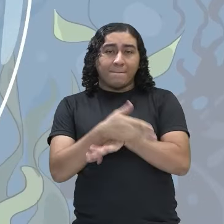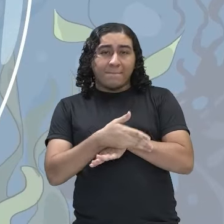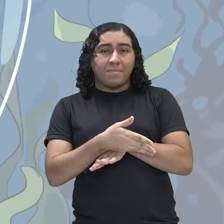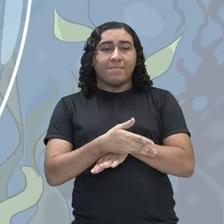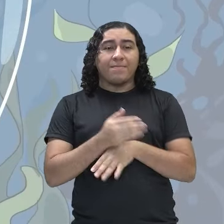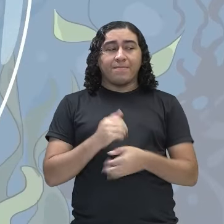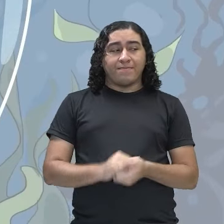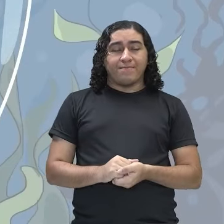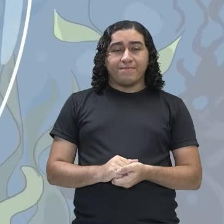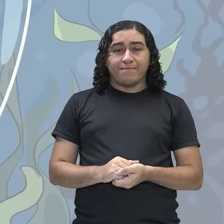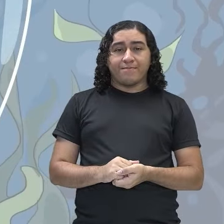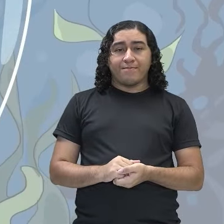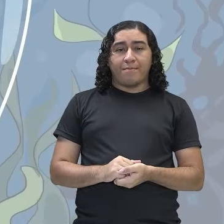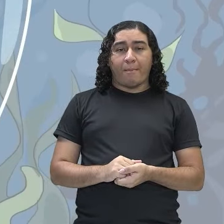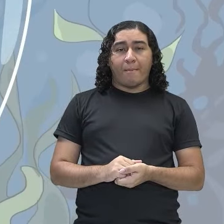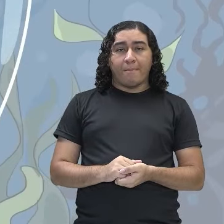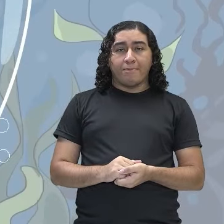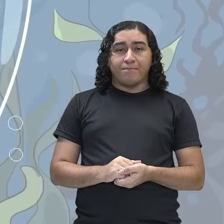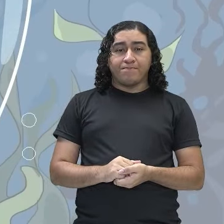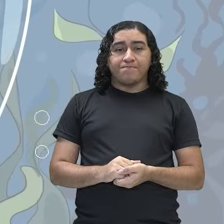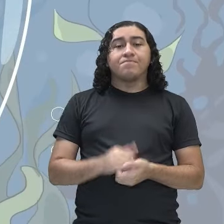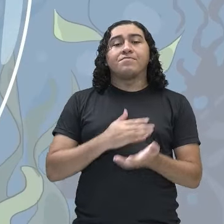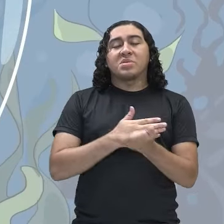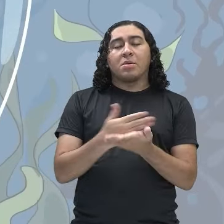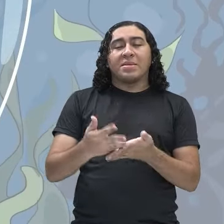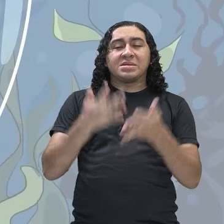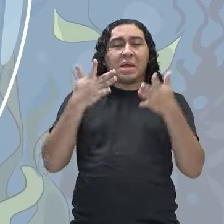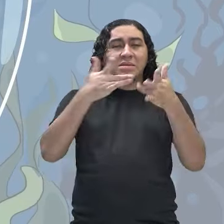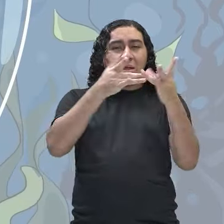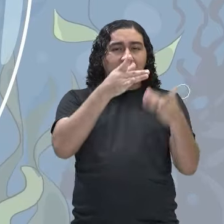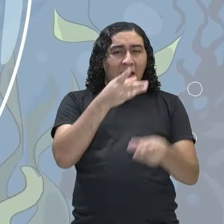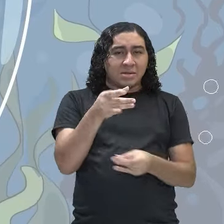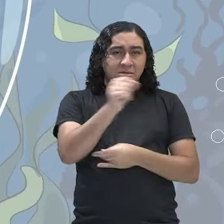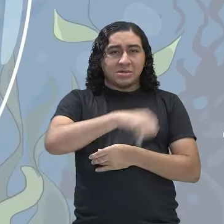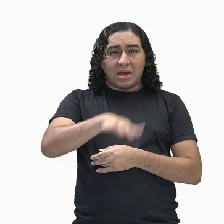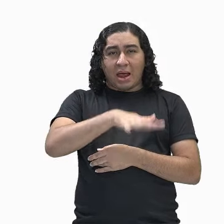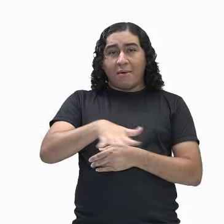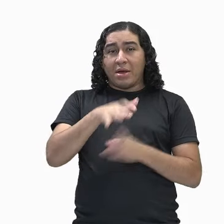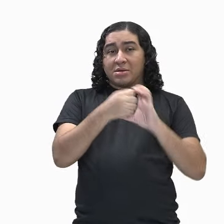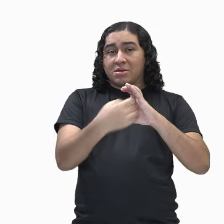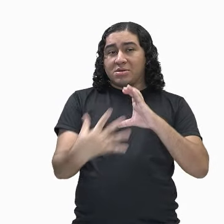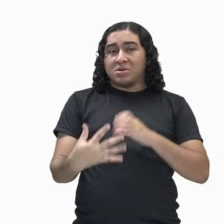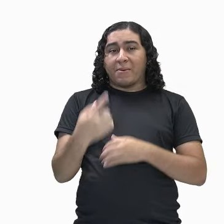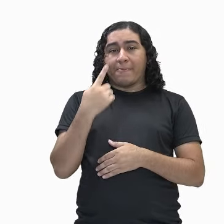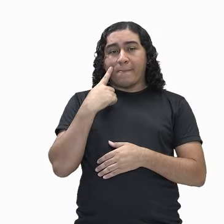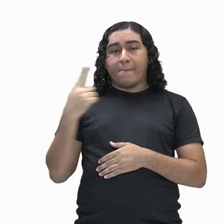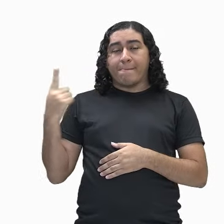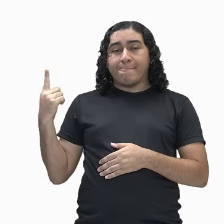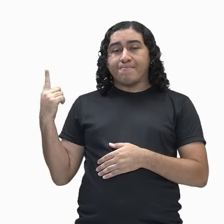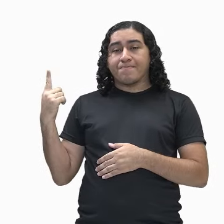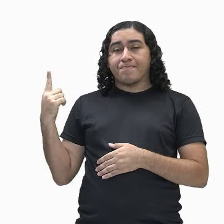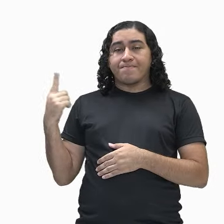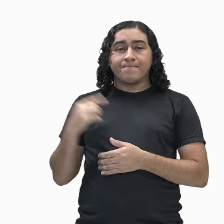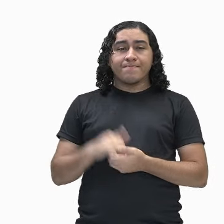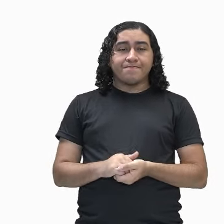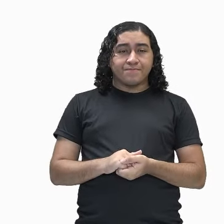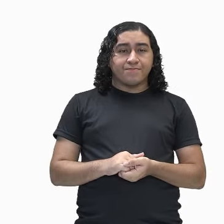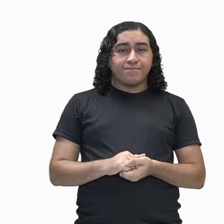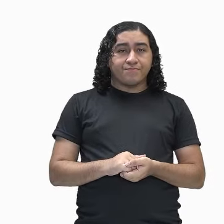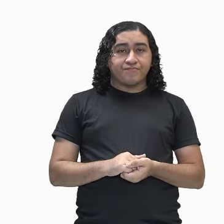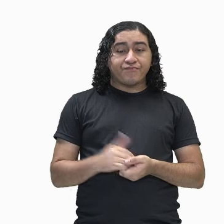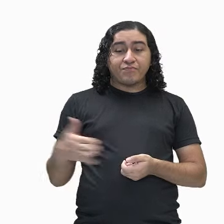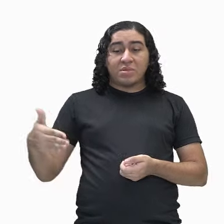peixes. Vamos iniciar observando as características gerais sobre os peixes. Olha só. O peixes,